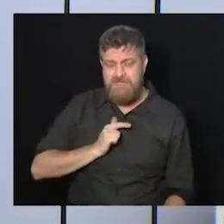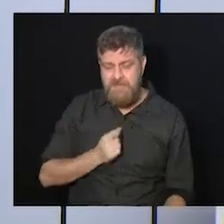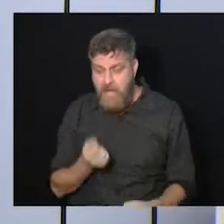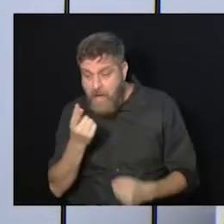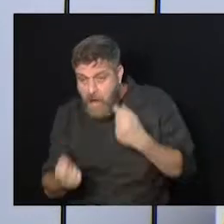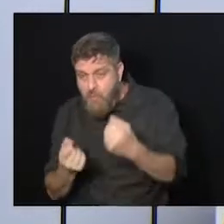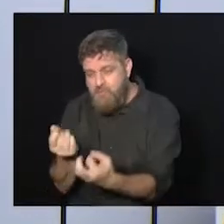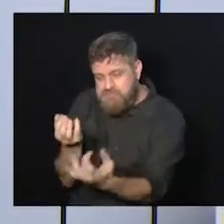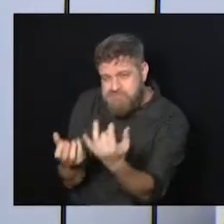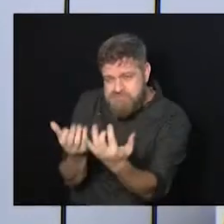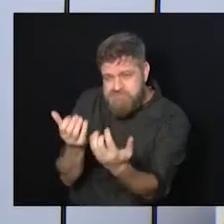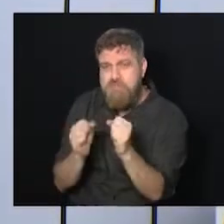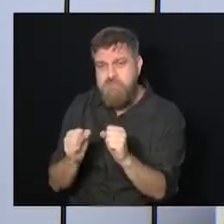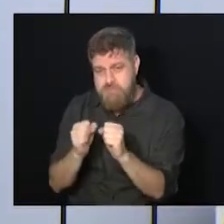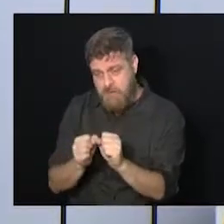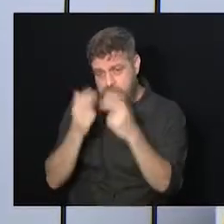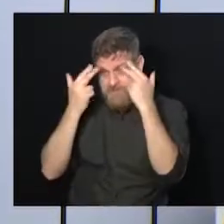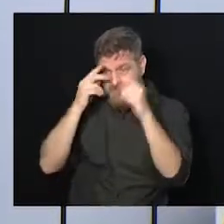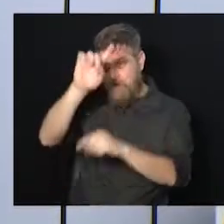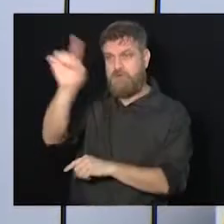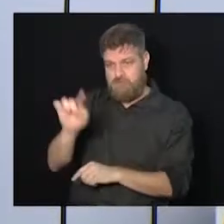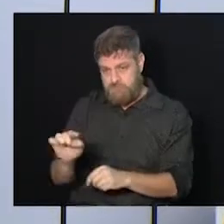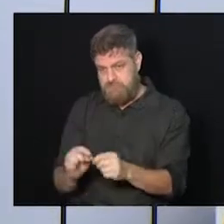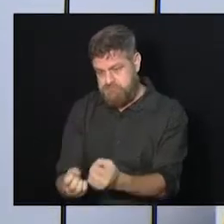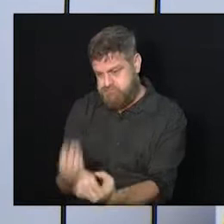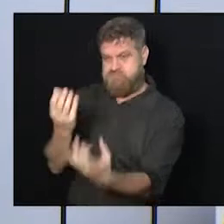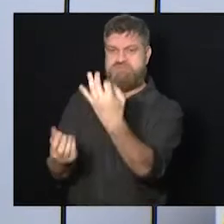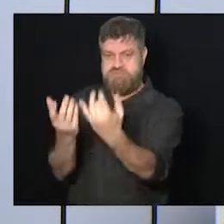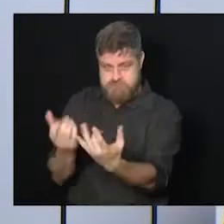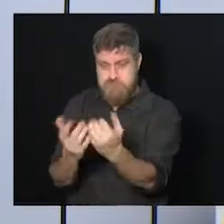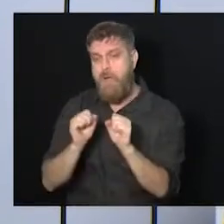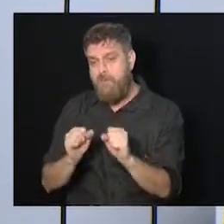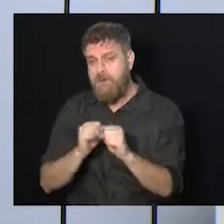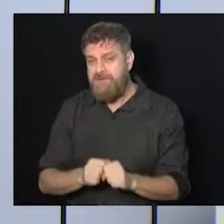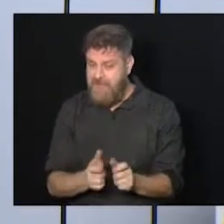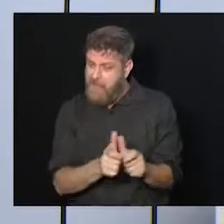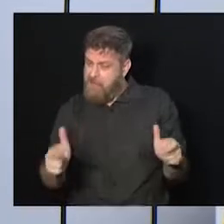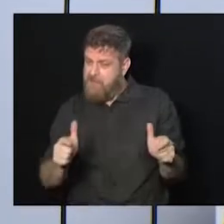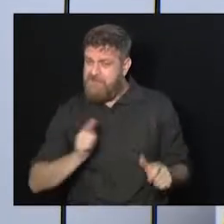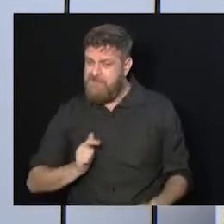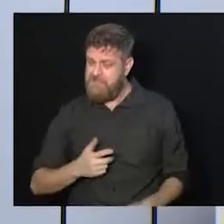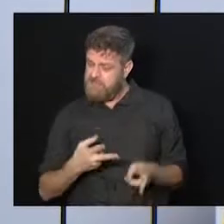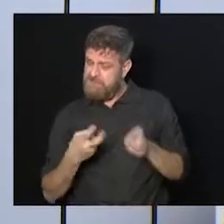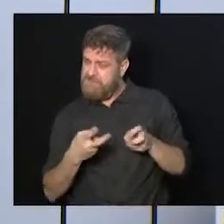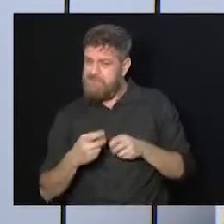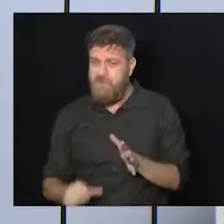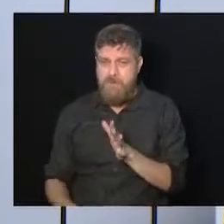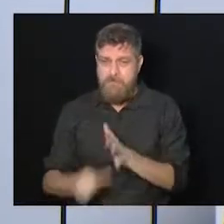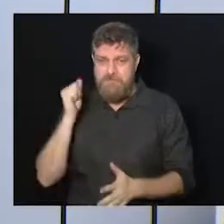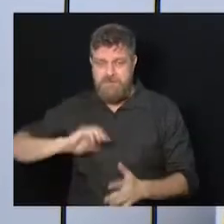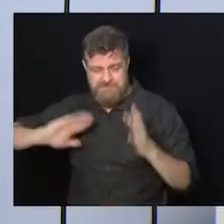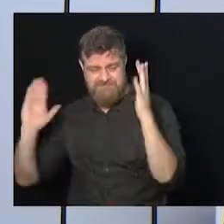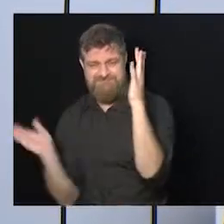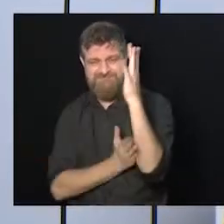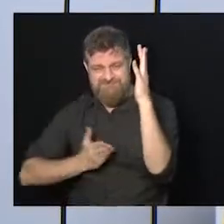queimadas ou dos incêndios seja de origem natural, por conta desse período de estiagem. Mas se potencializou primeiro, depois que desmatou, tirou